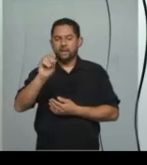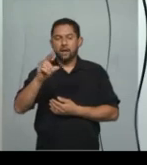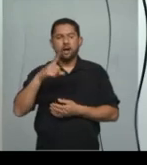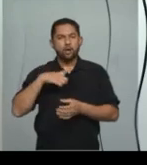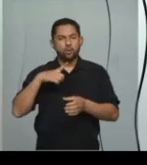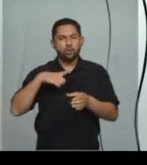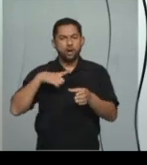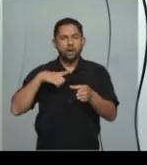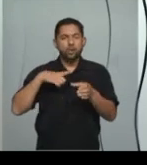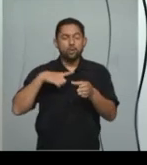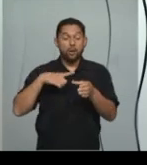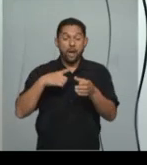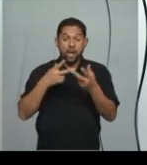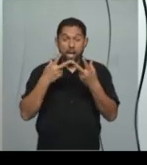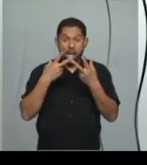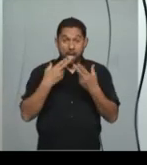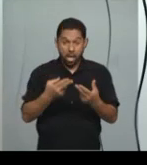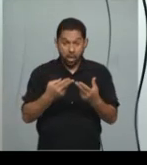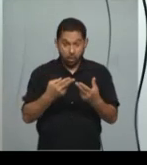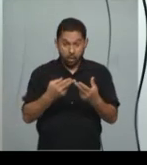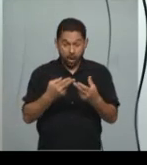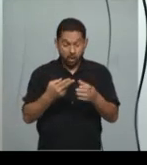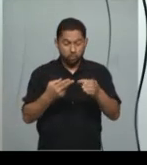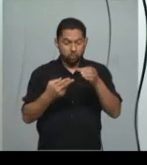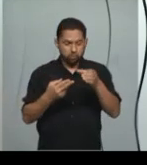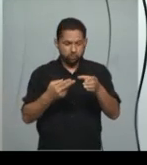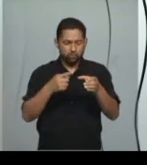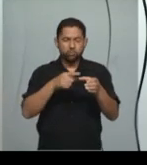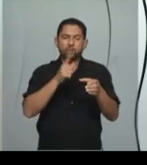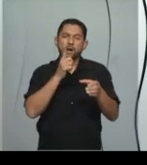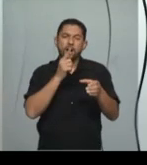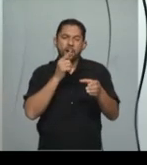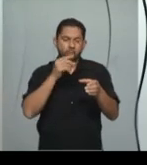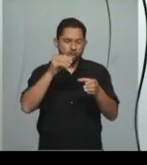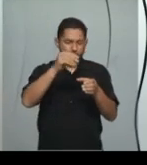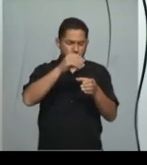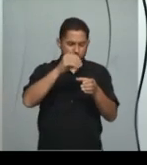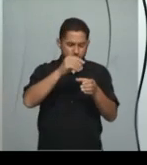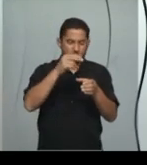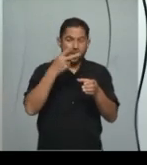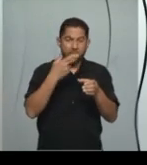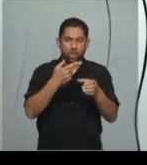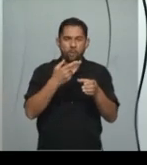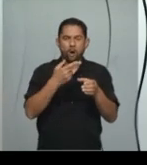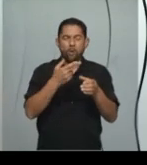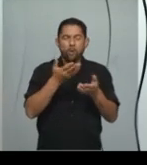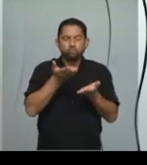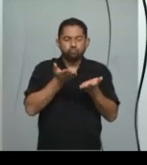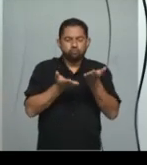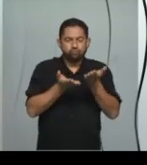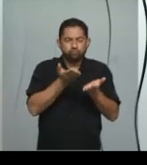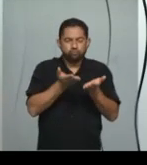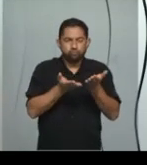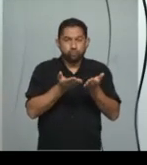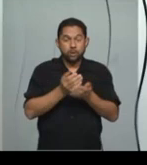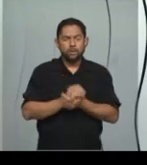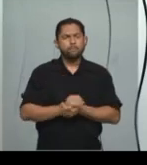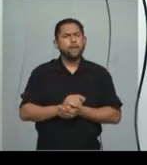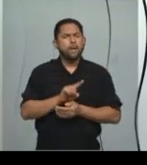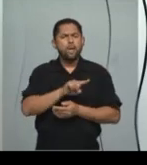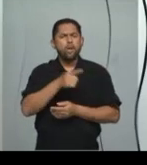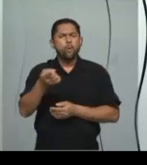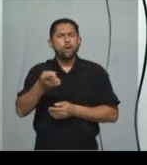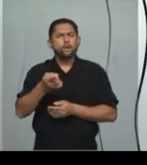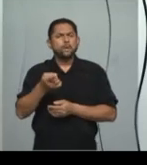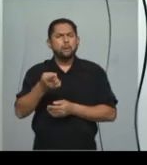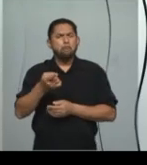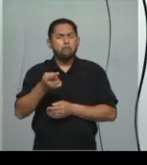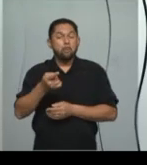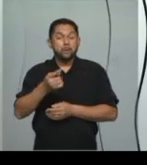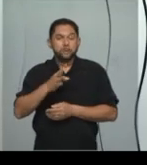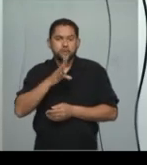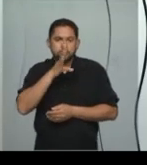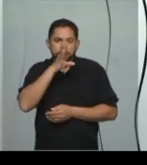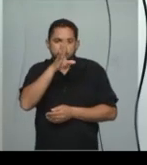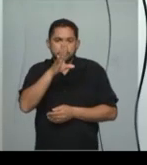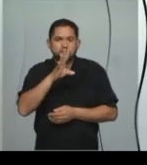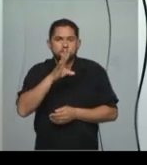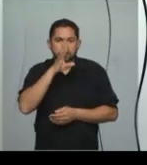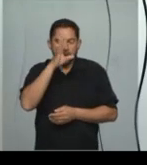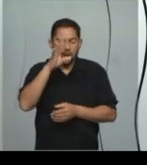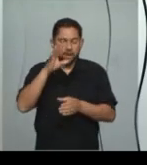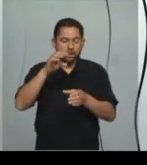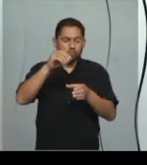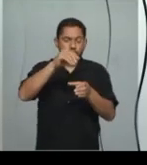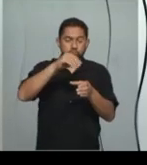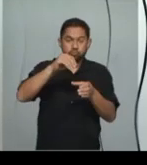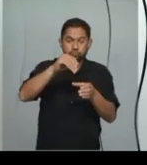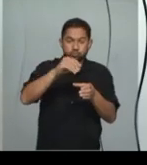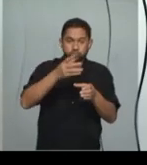soluto igual ao CS ou até mesmo maior. E a supersaturada, professora? Então, a